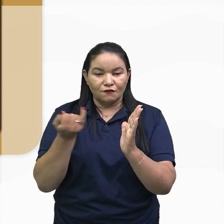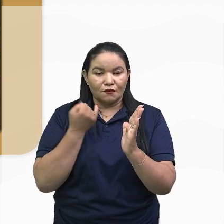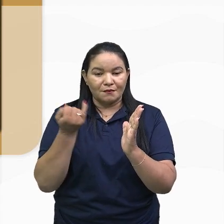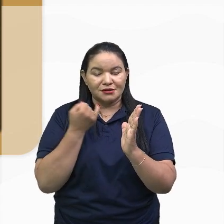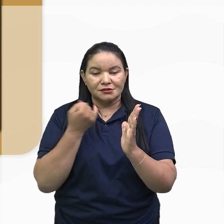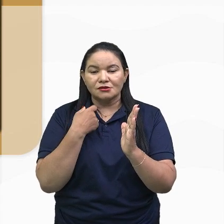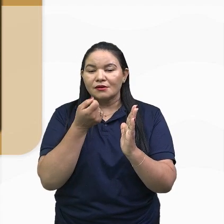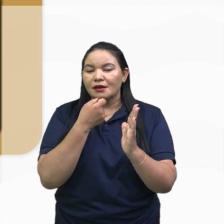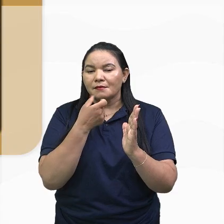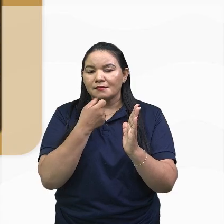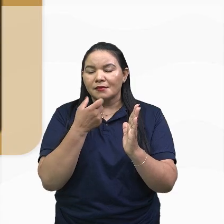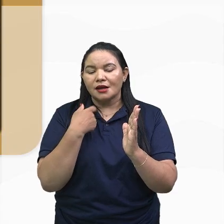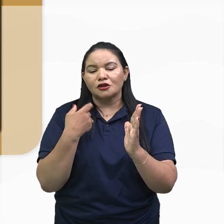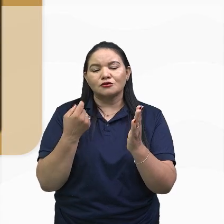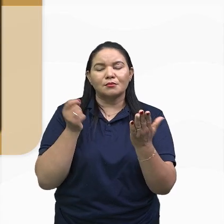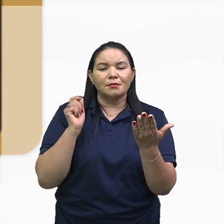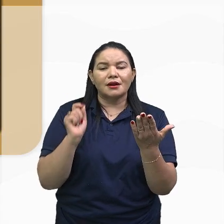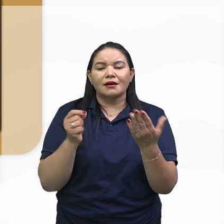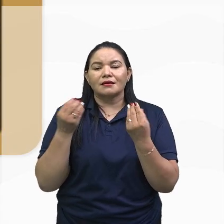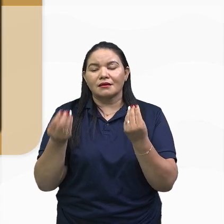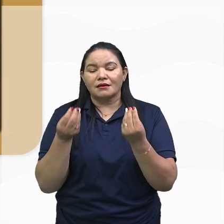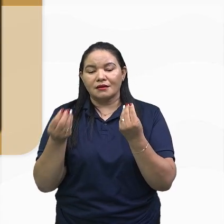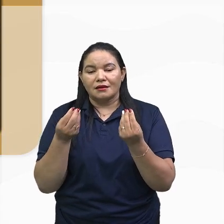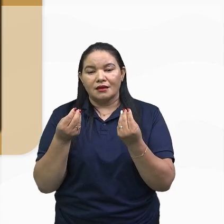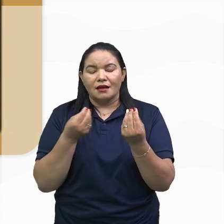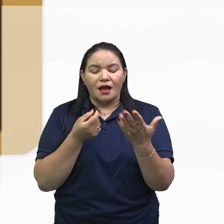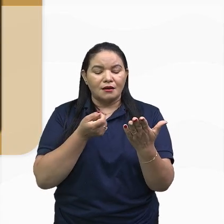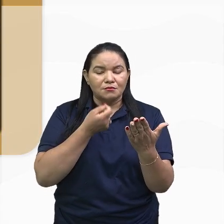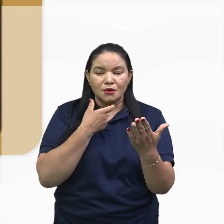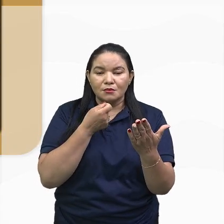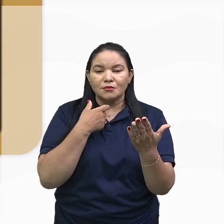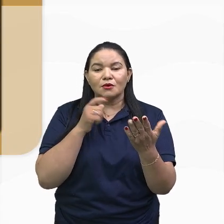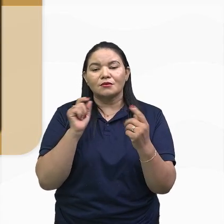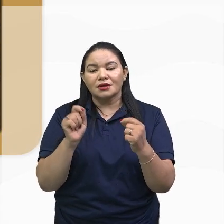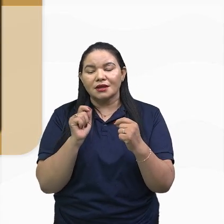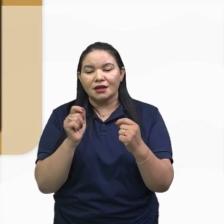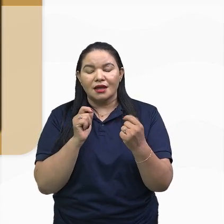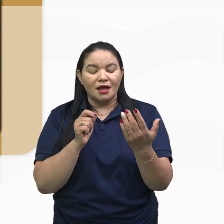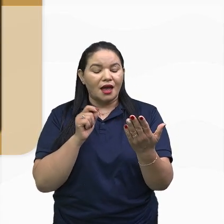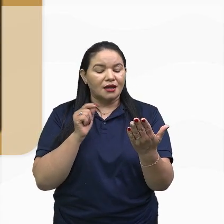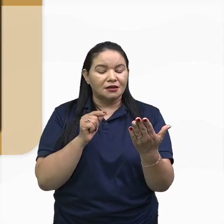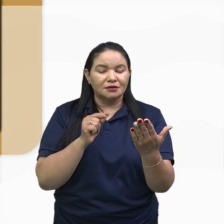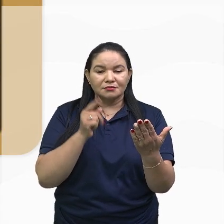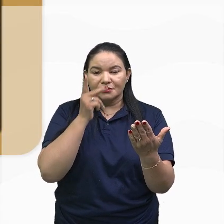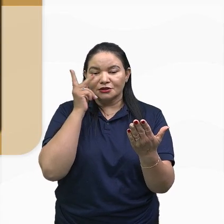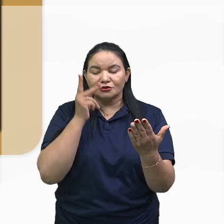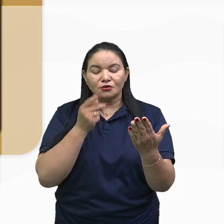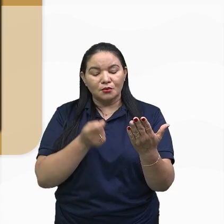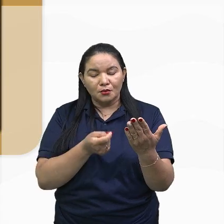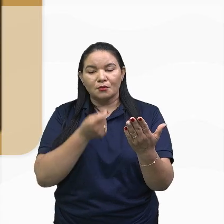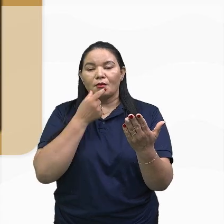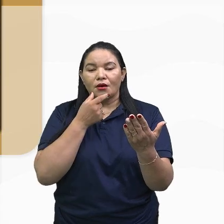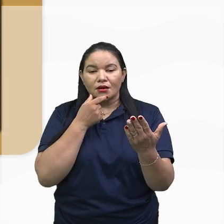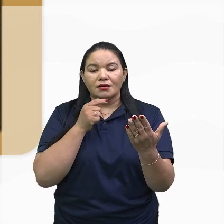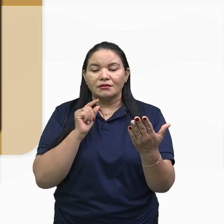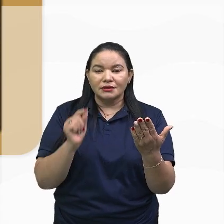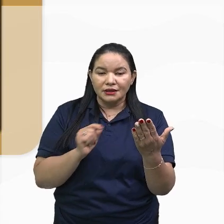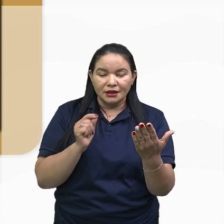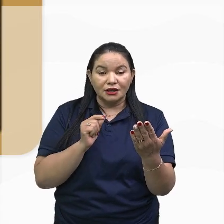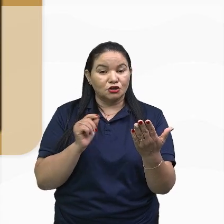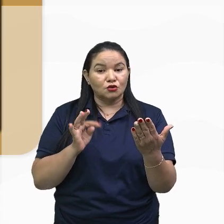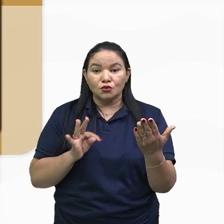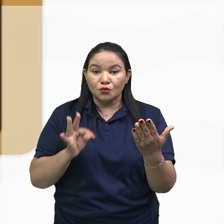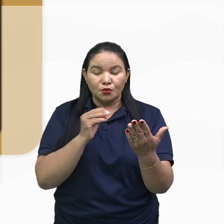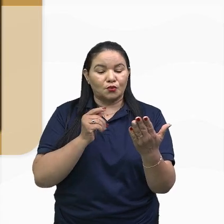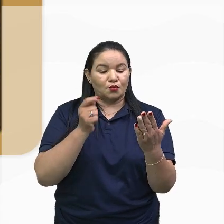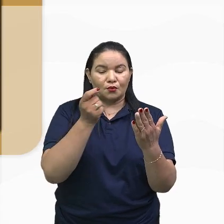esse remédio? Para que ele serve? Como você deve tomar? Quem pode tomar? Então, todas essas informações estão escritas na